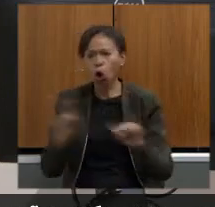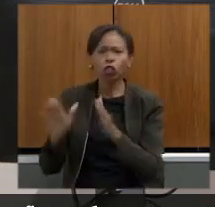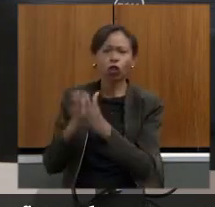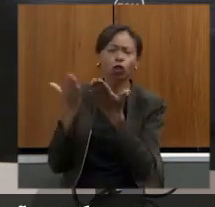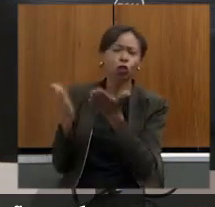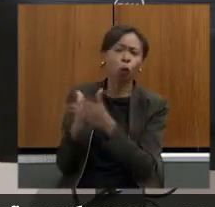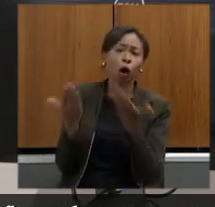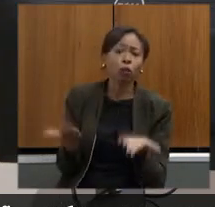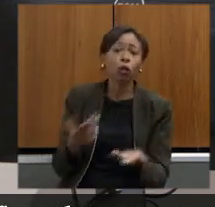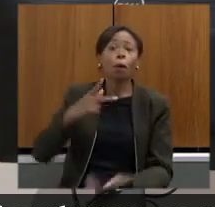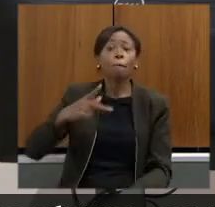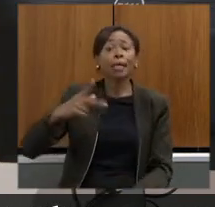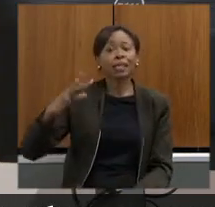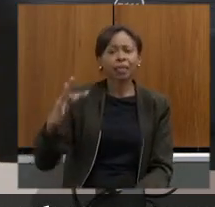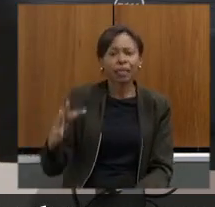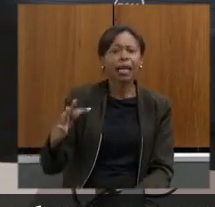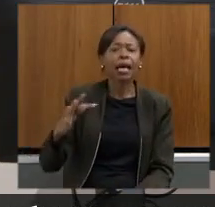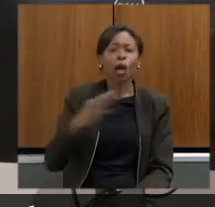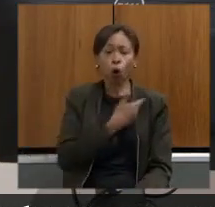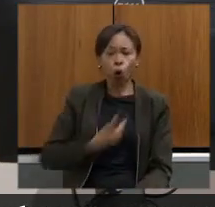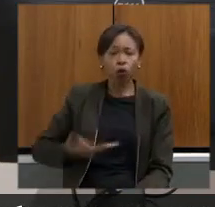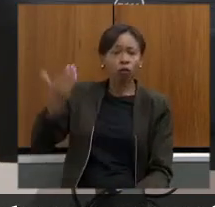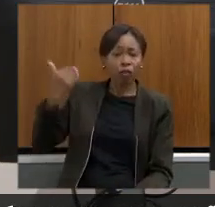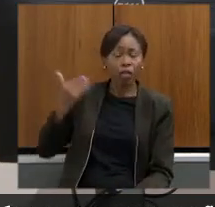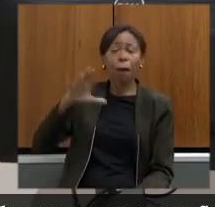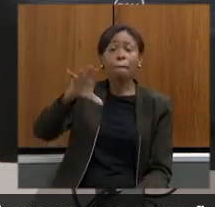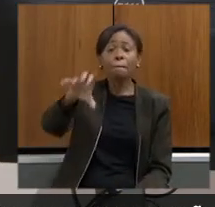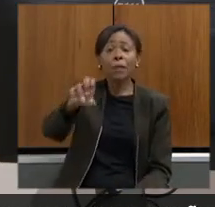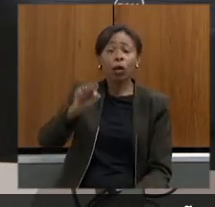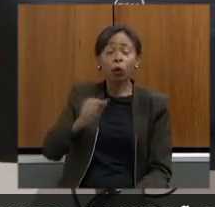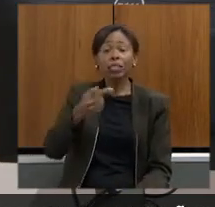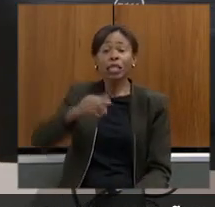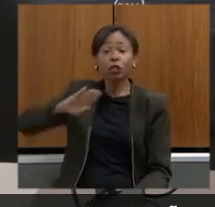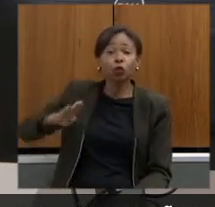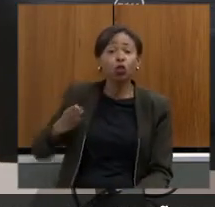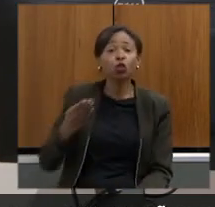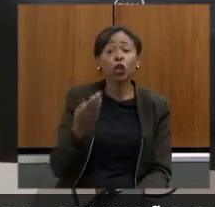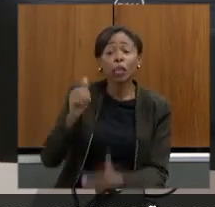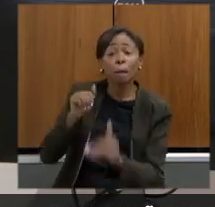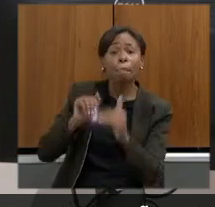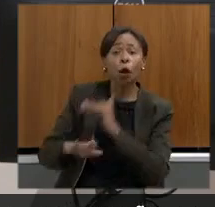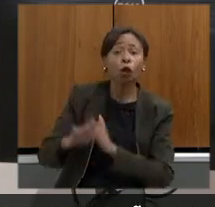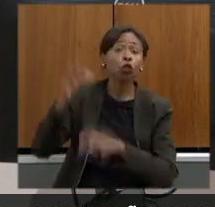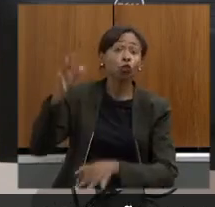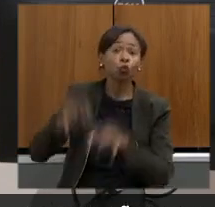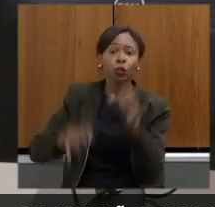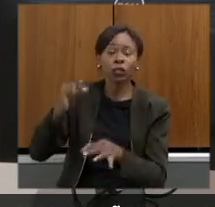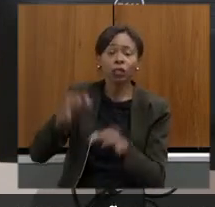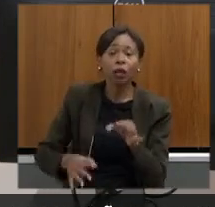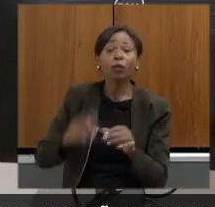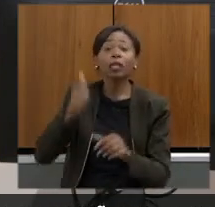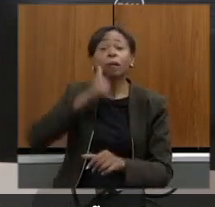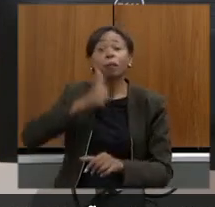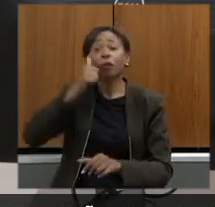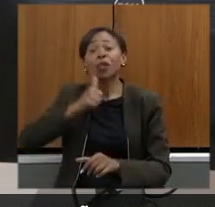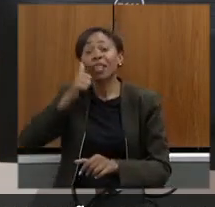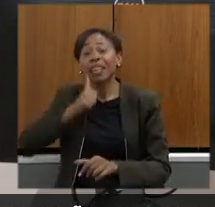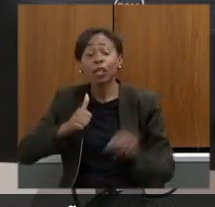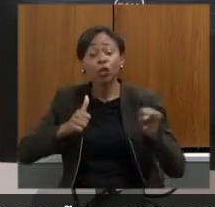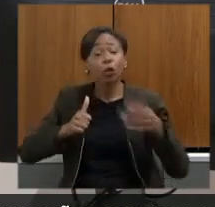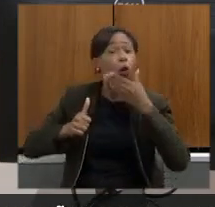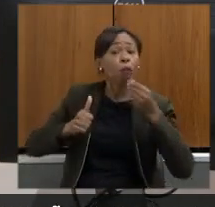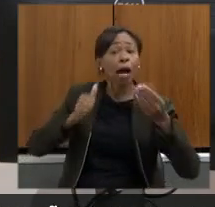pegou sete bilhões de depósito judicial da mulher que o marido abandonou com os filhos com